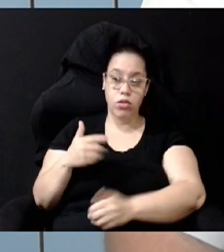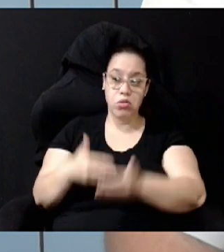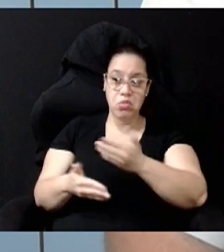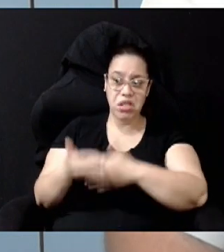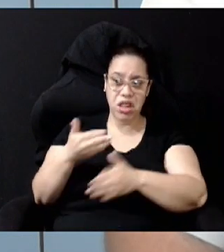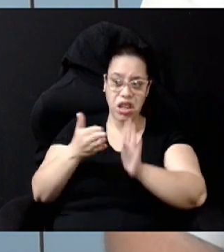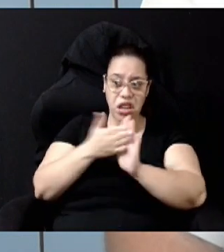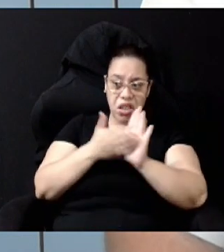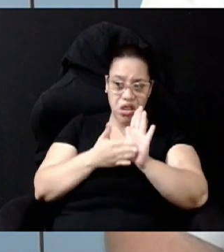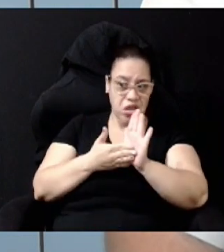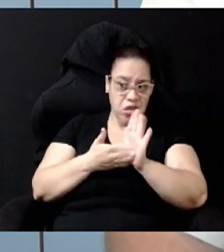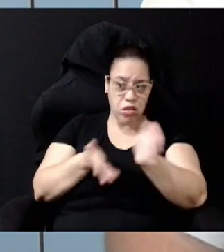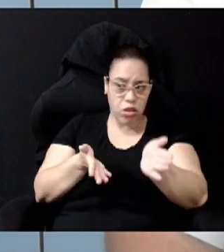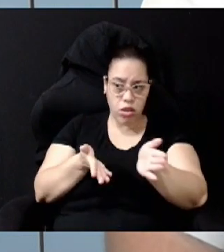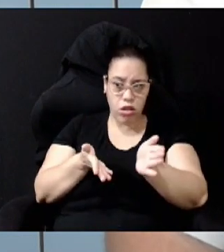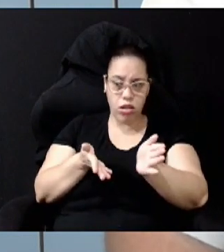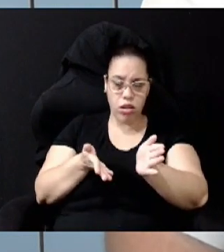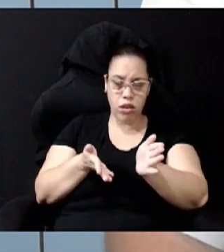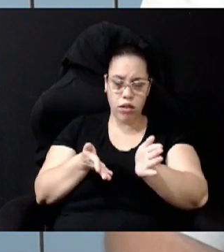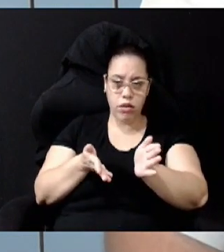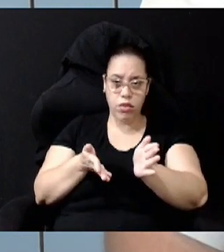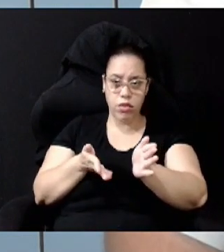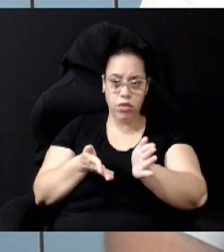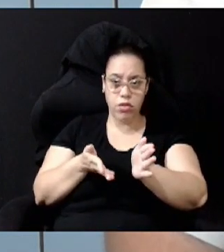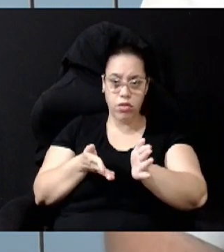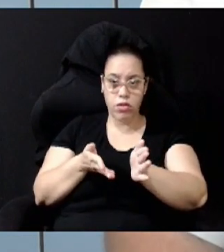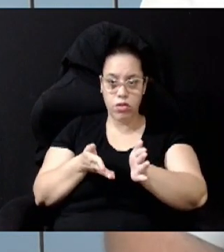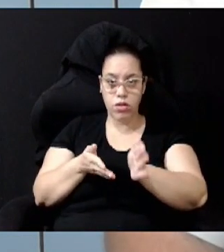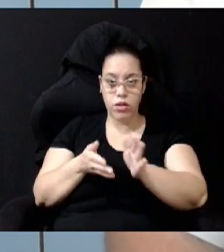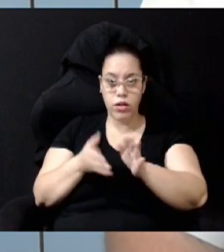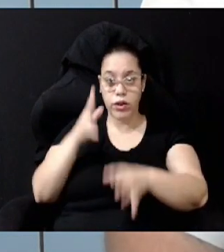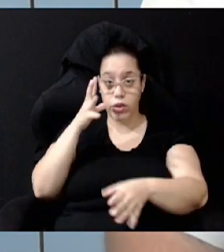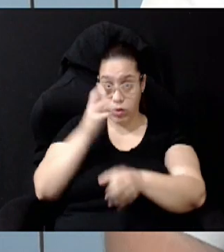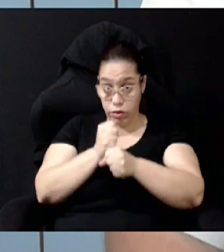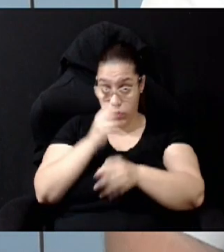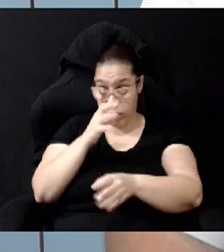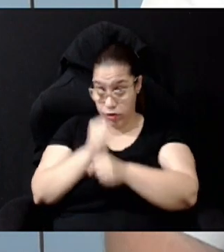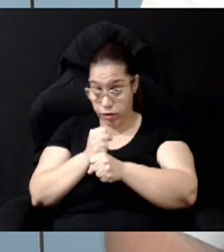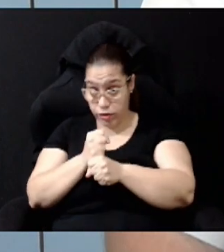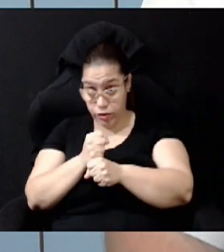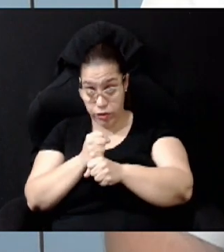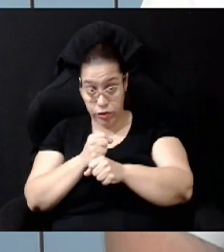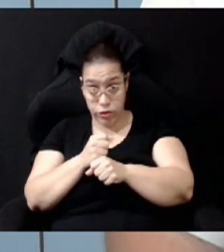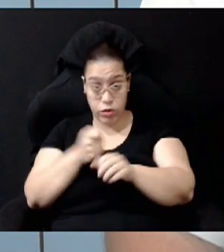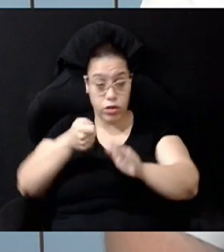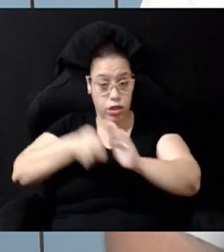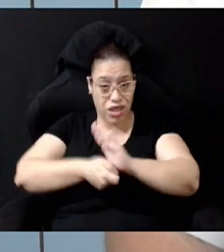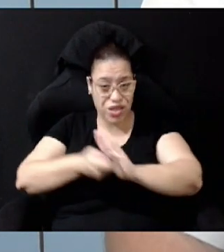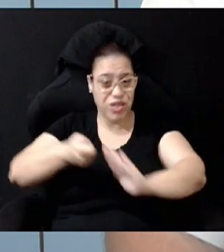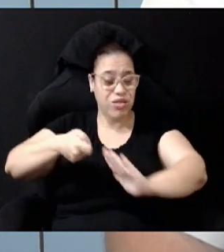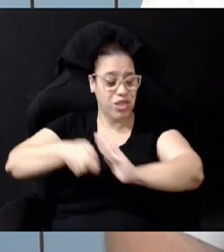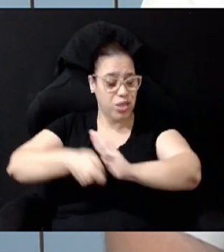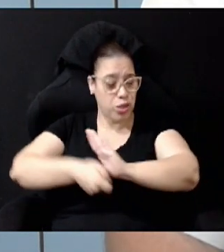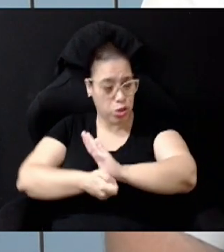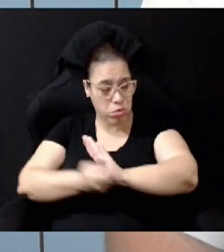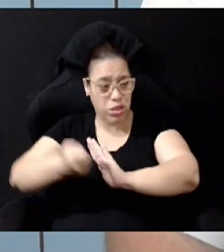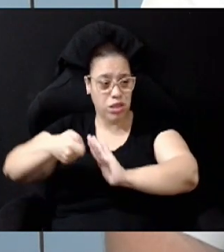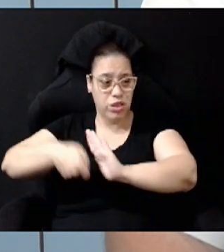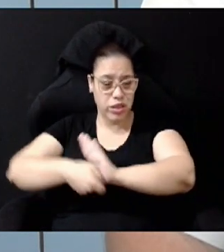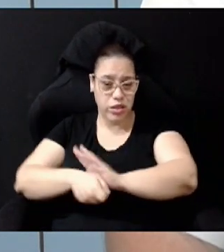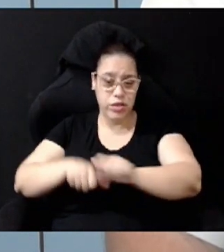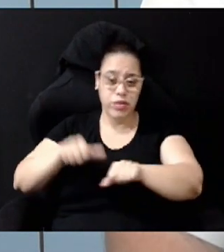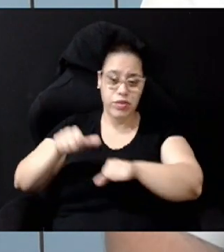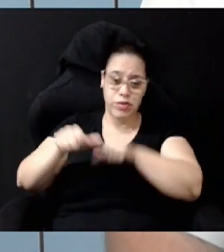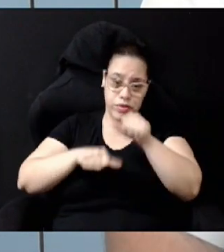Mas é esse cálculo. O cálculo talvez tenha que ser no investimento para a gente reverter a condição que